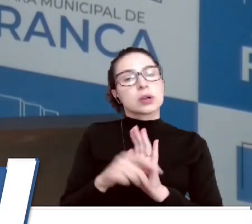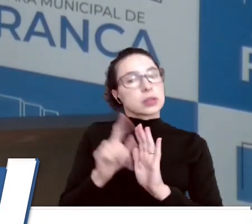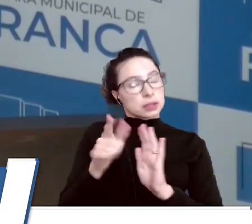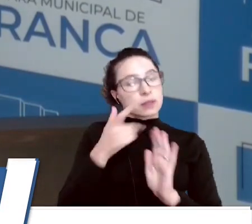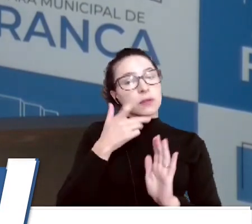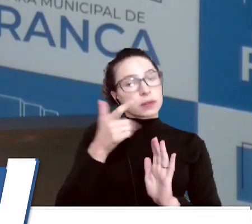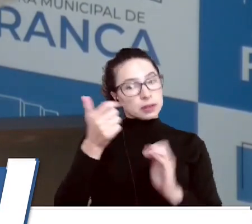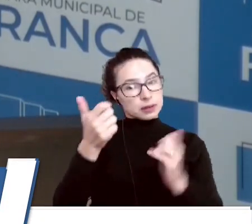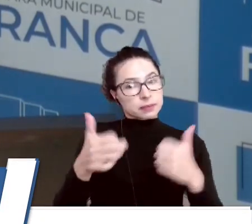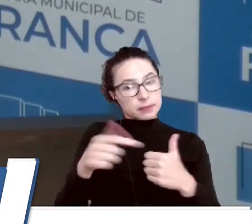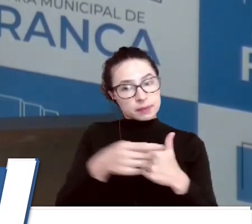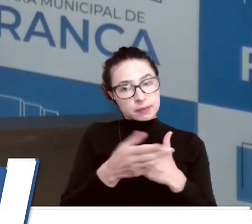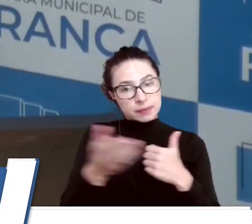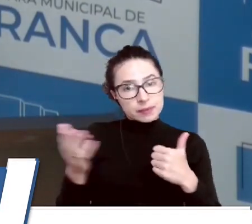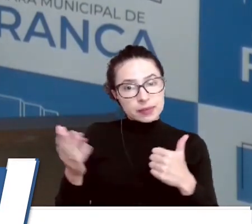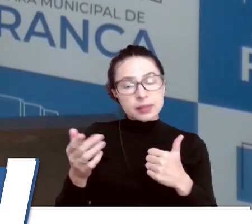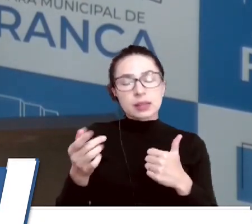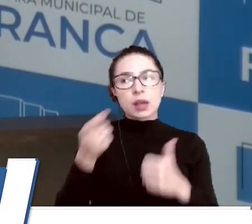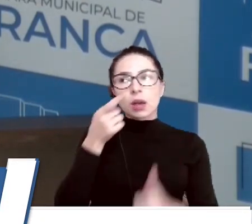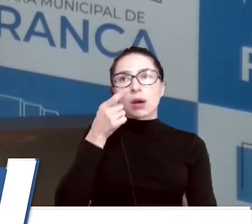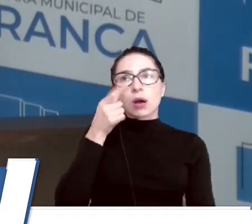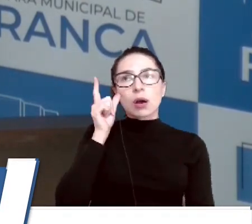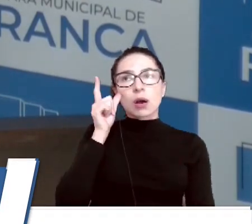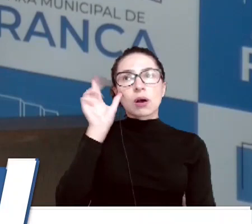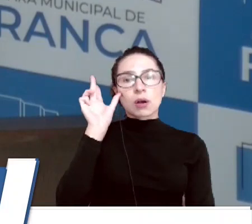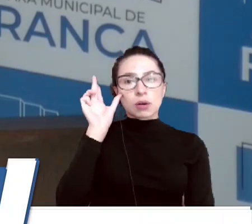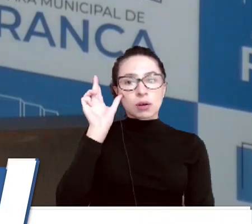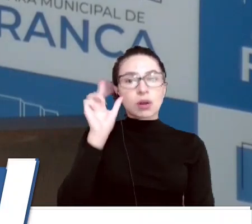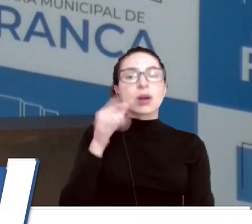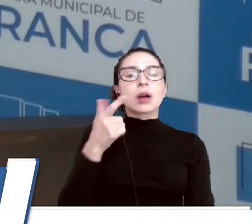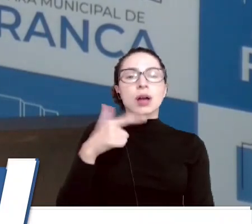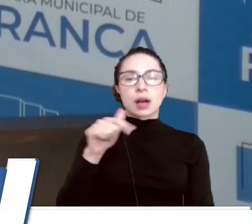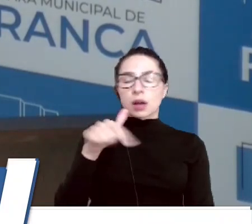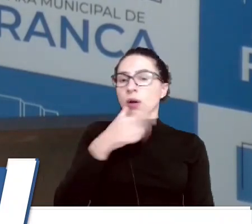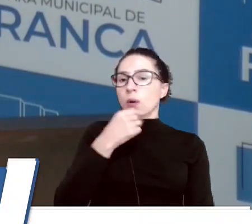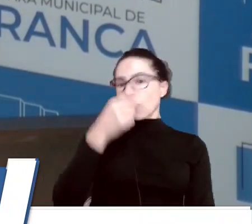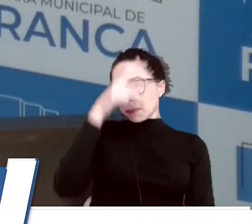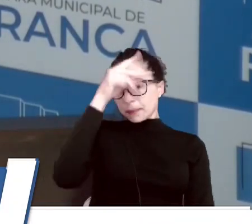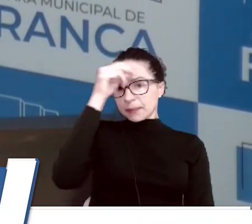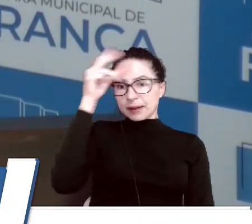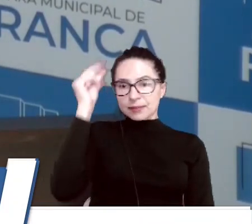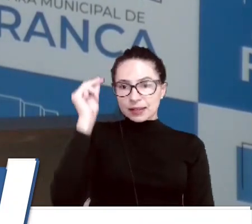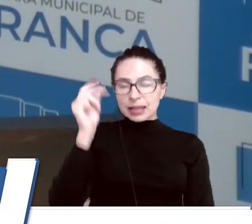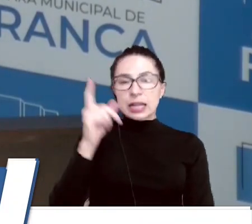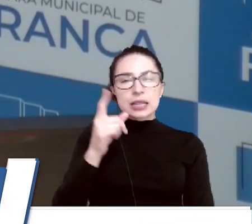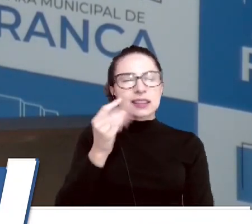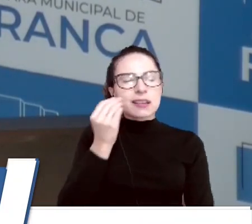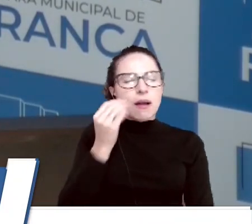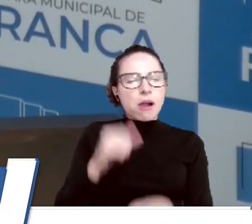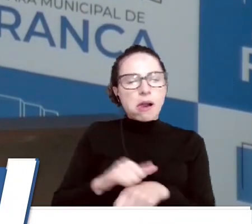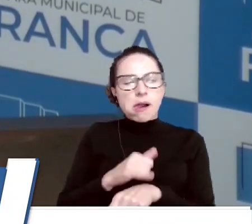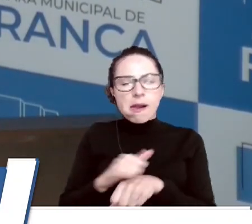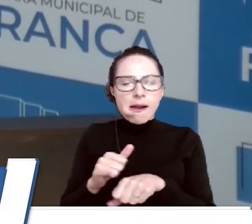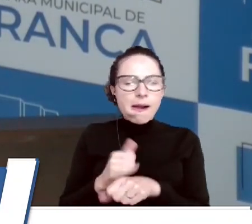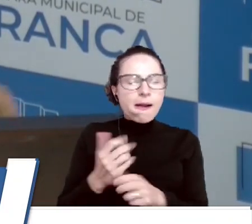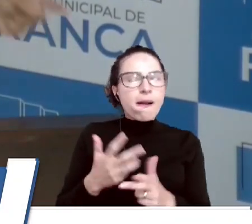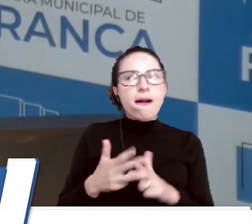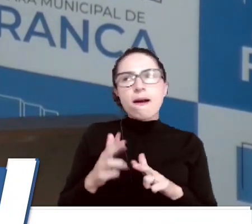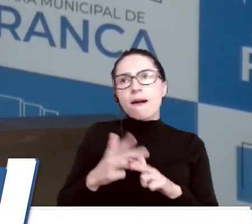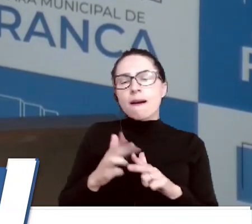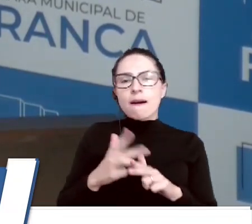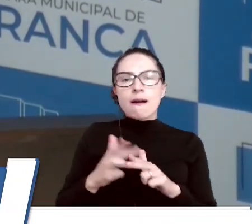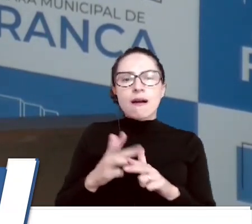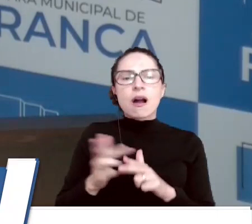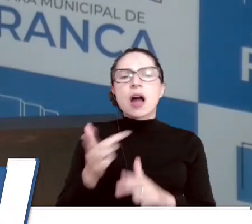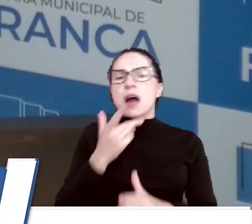vocês, anteontem, o nosso prefeito, tentando tapar o sol com a peneira,